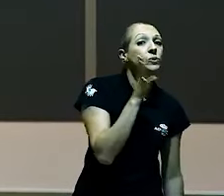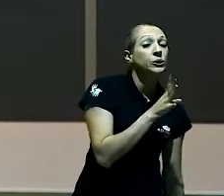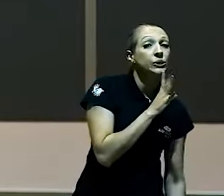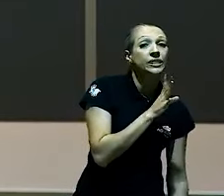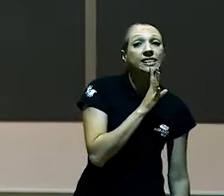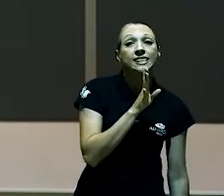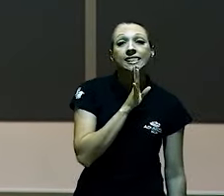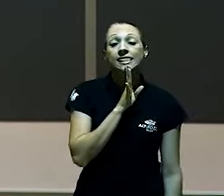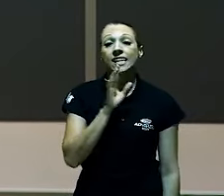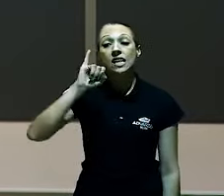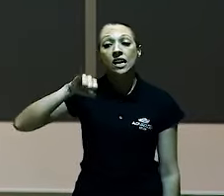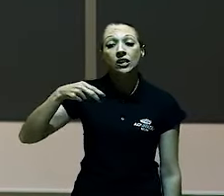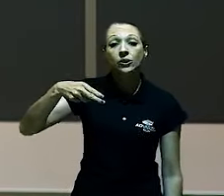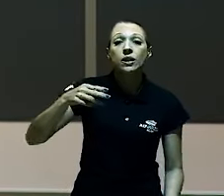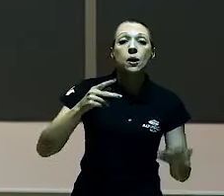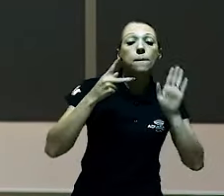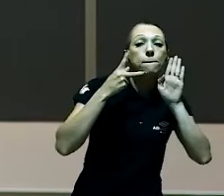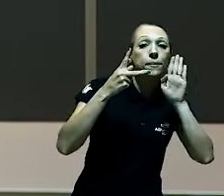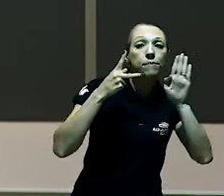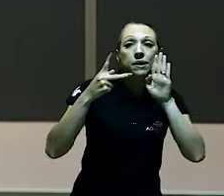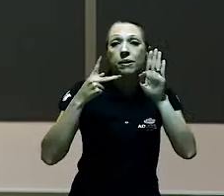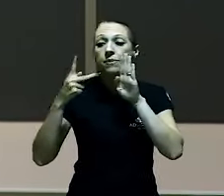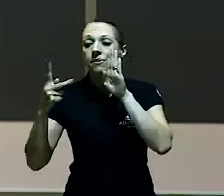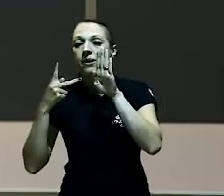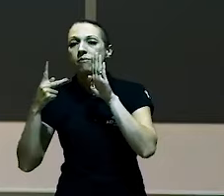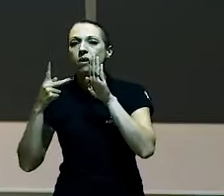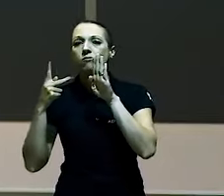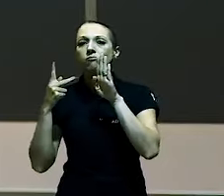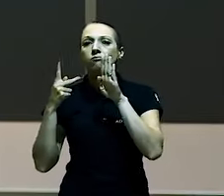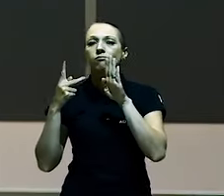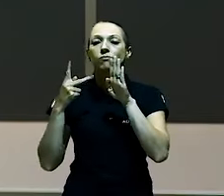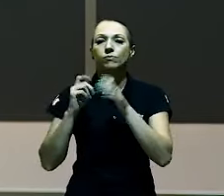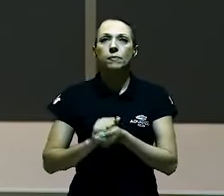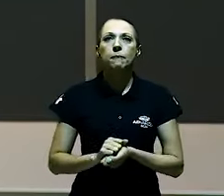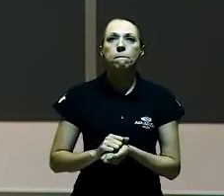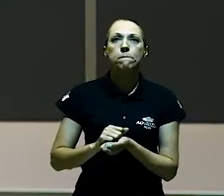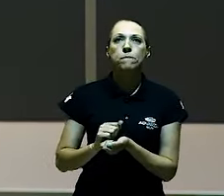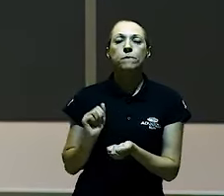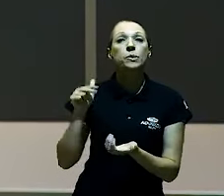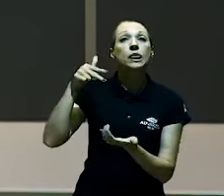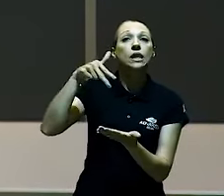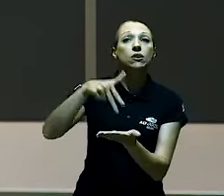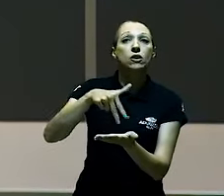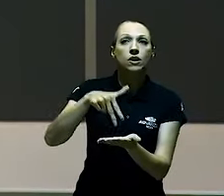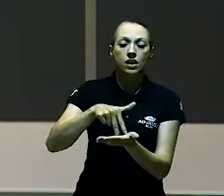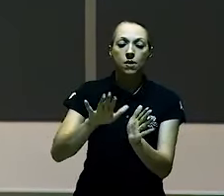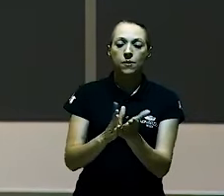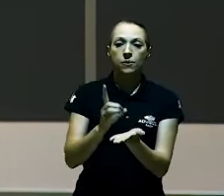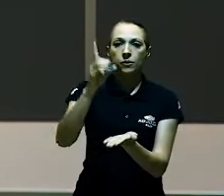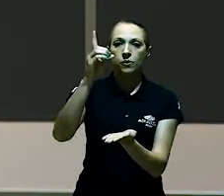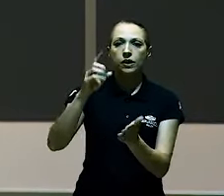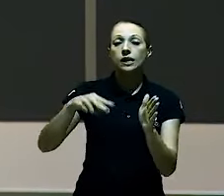de prosperidade, era um profeta de ministério consolidado. Se você abrir a Bíblia no segundo livro dos Reis, no capítulo 14, no